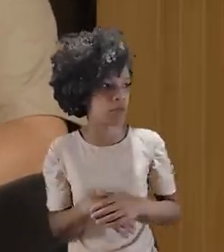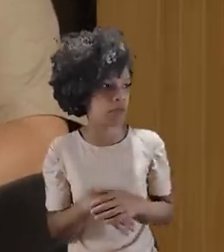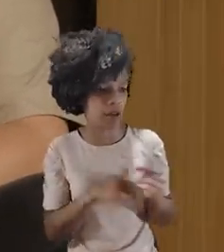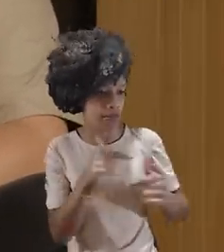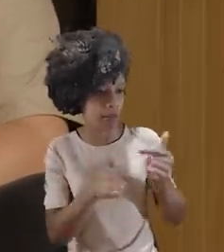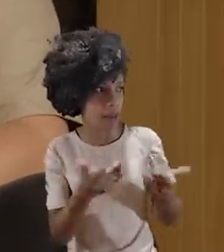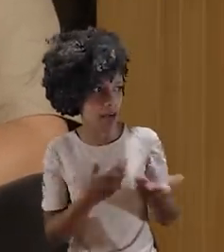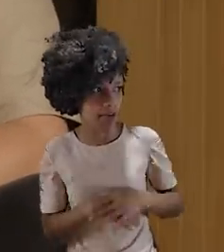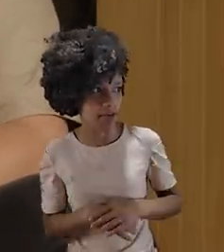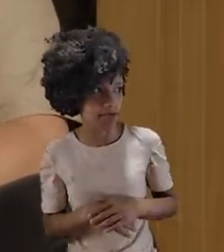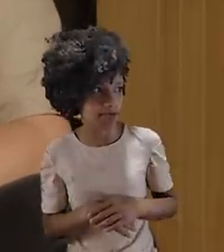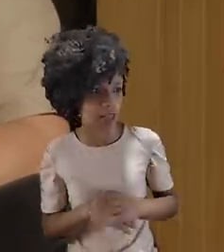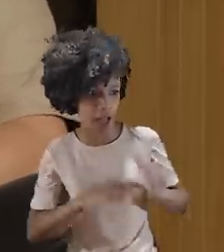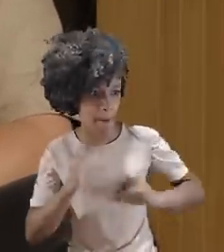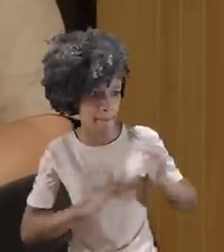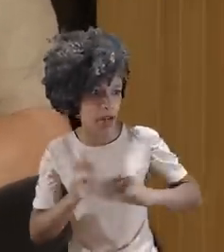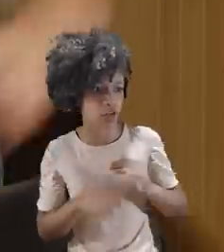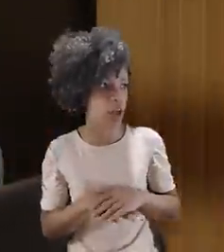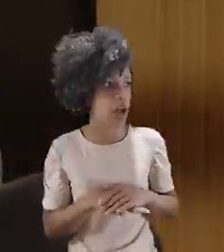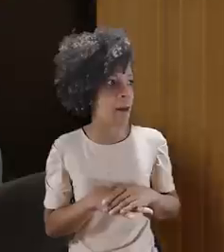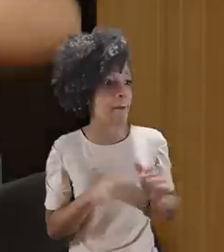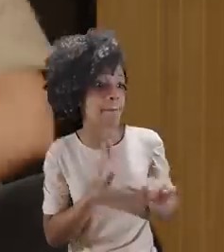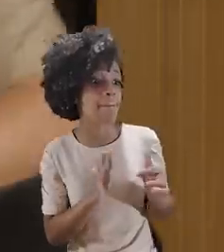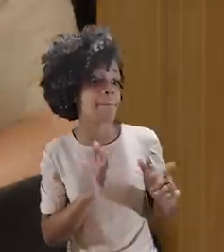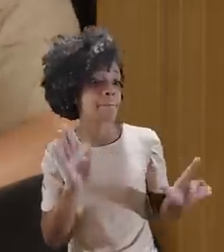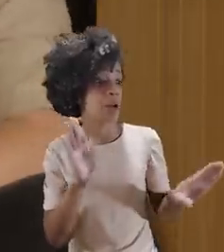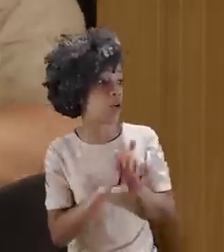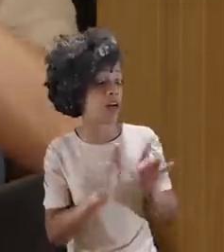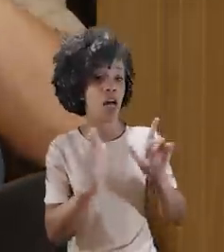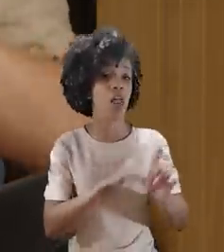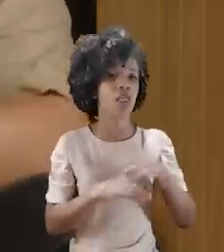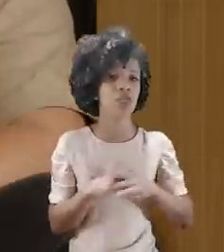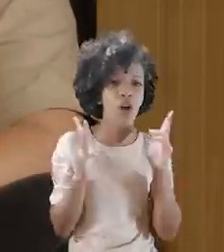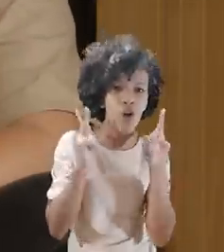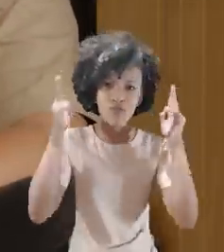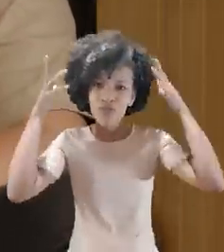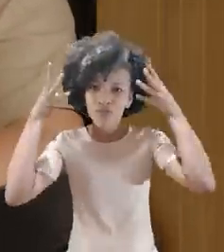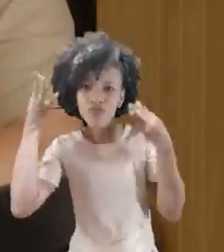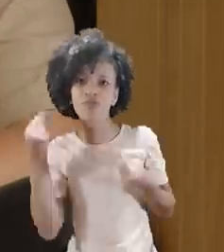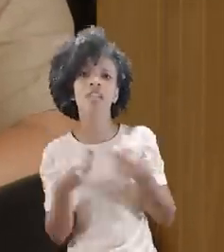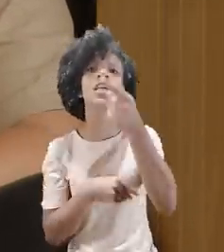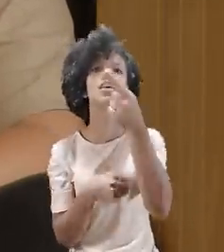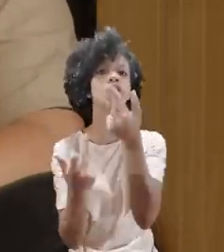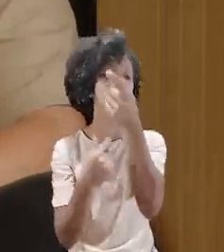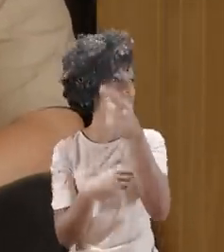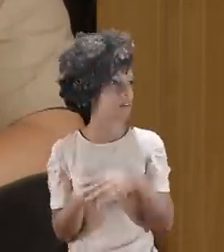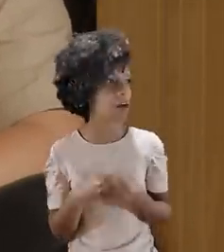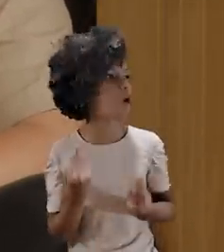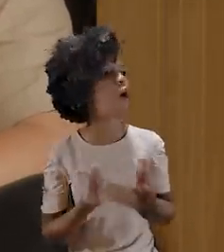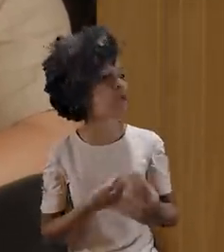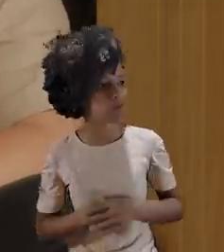trabalho o meu dia da Madeira vem um cabelo igual aquele compridinho a tesoura é não